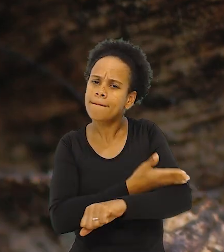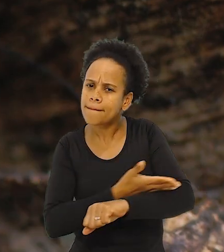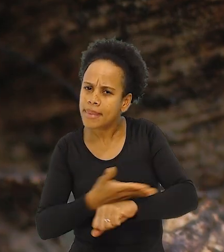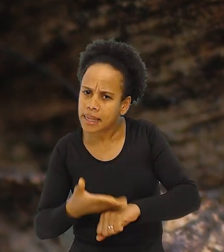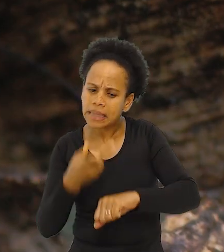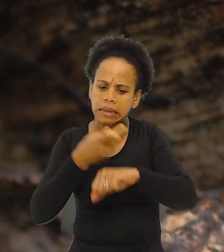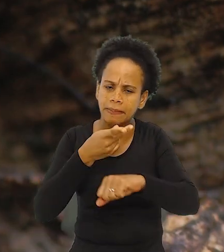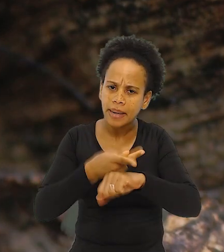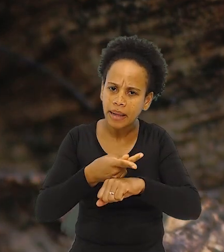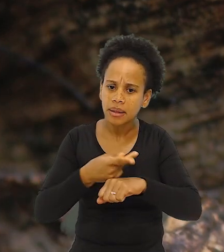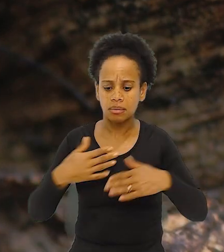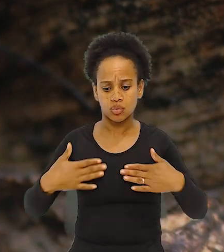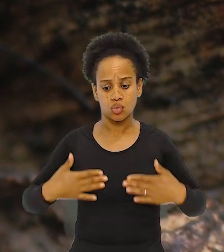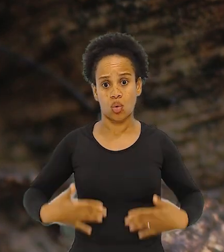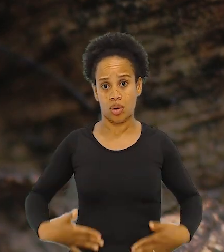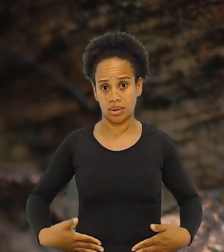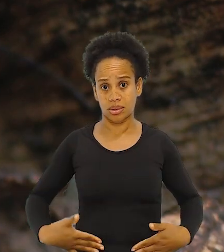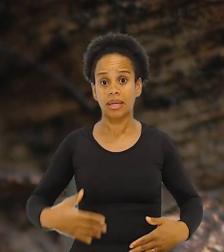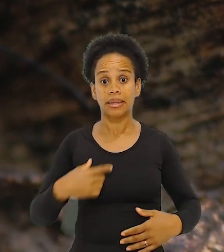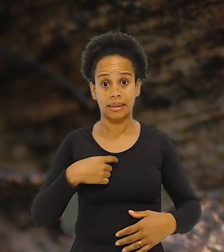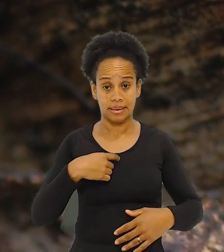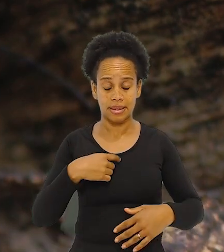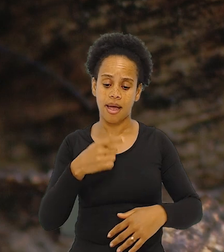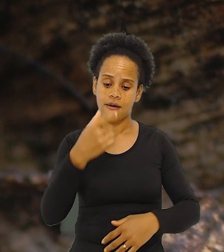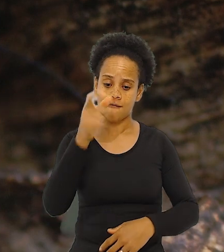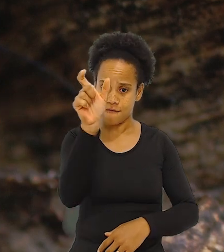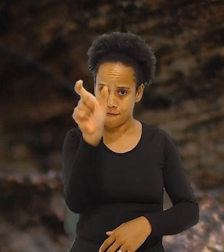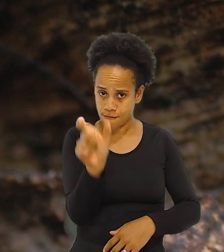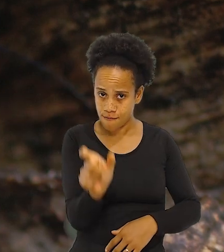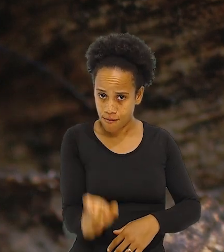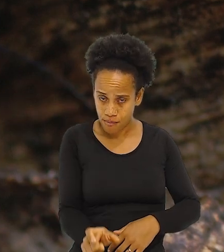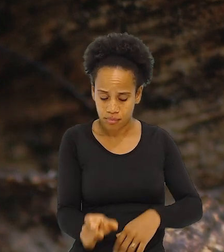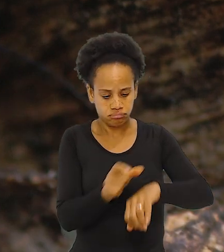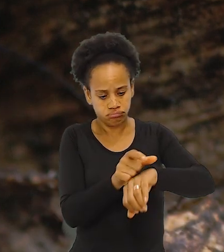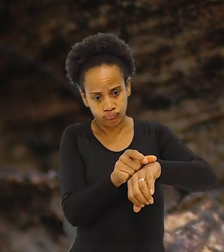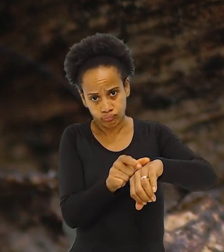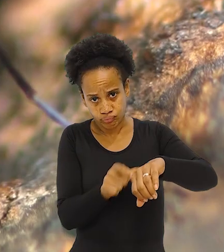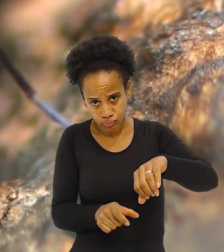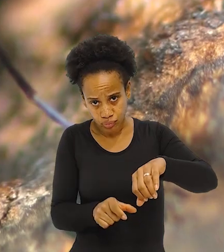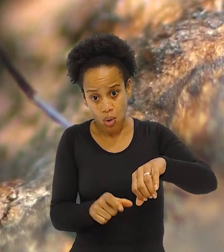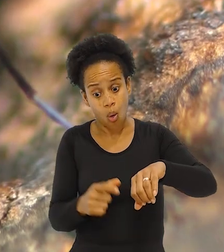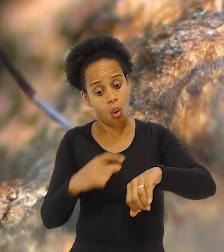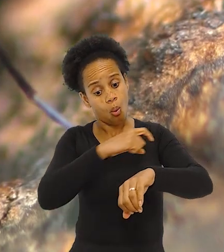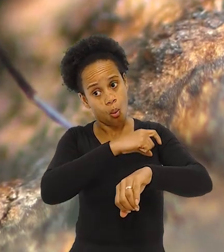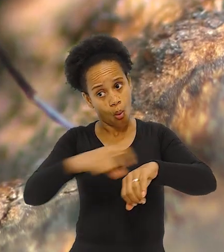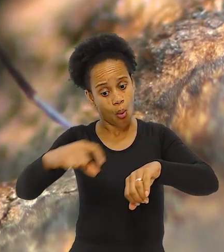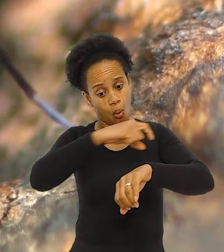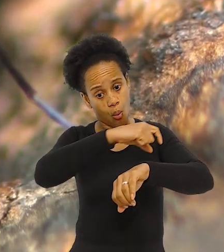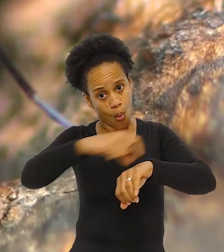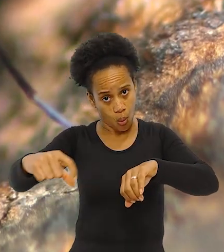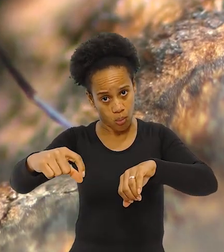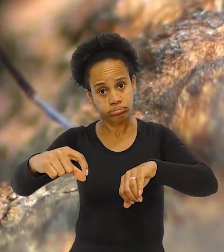no tórax, sendo uma faixa longitudinal no escudo torácico e duas paralelas